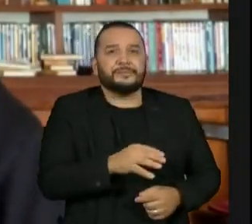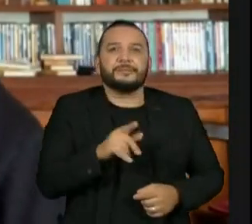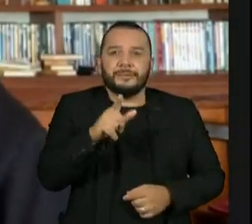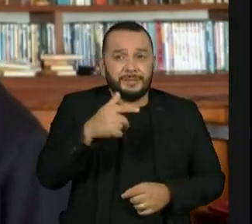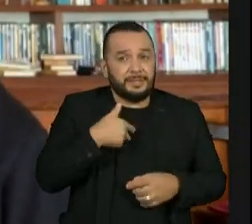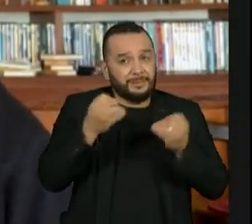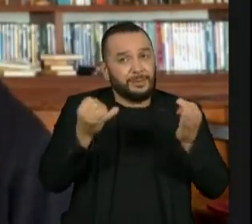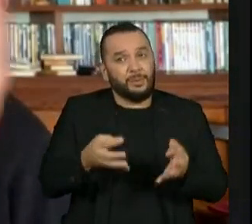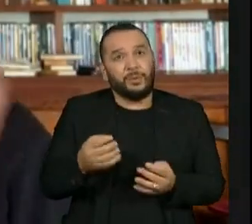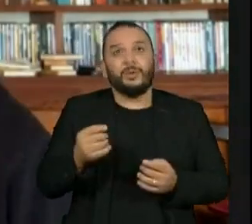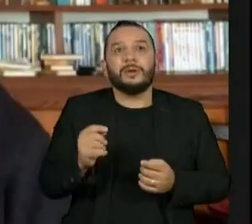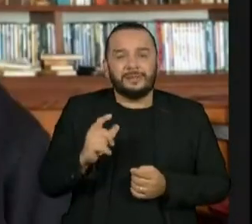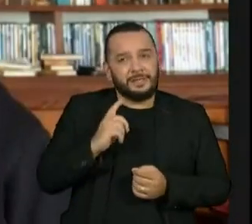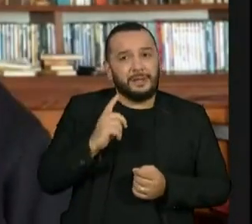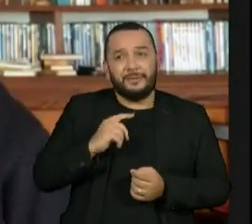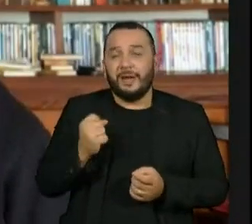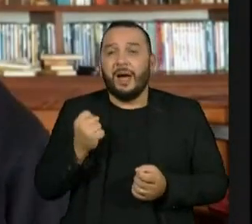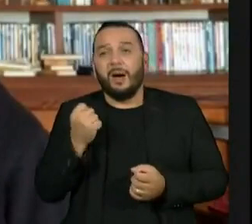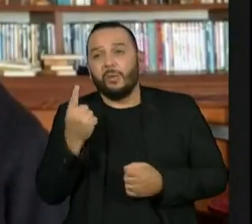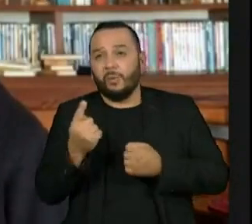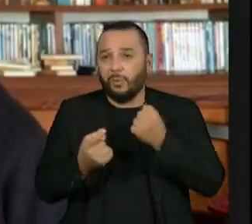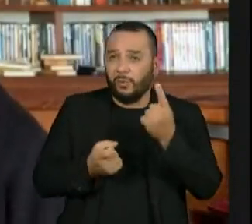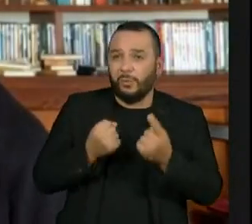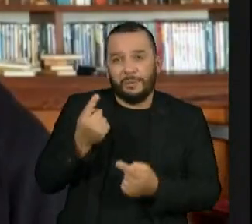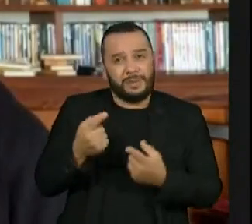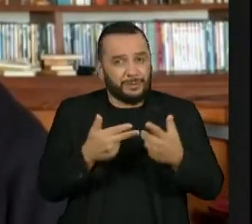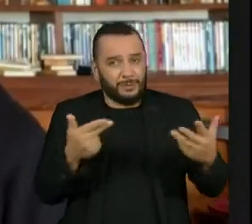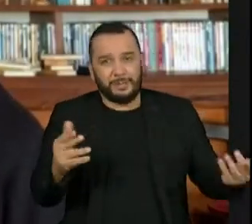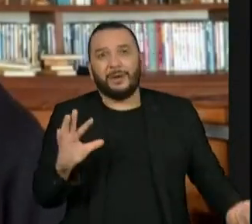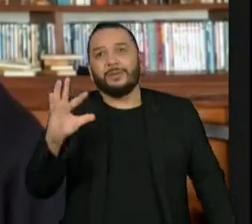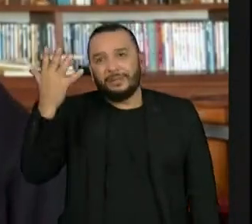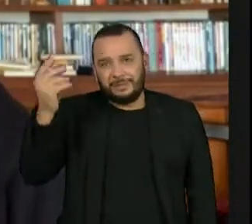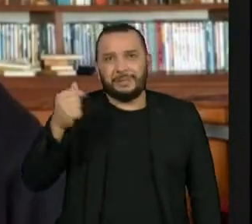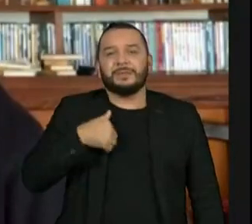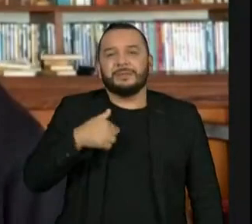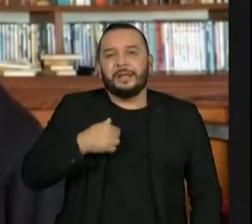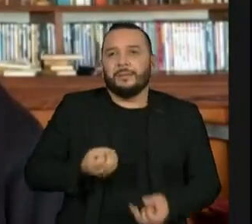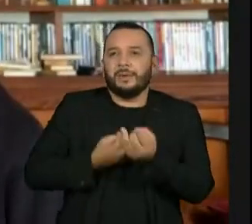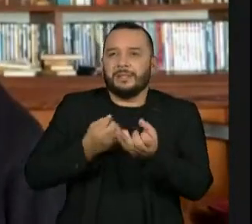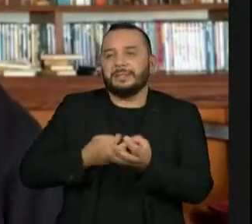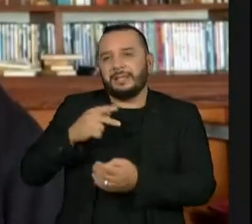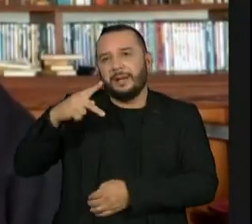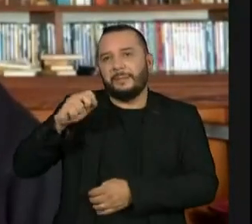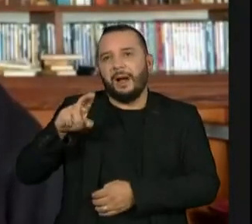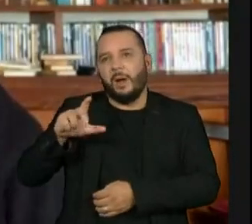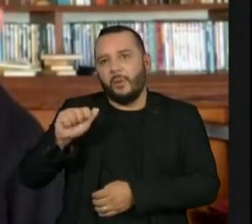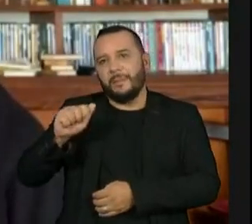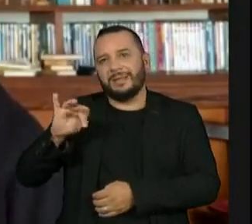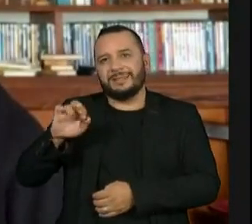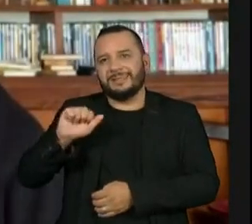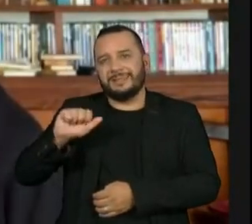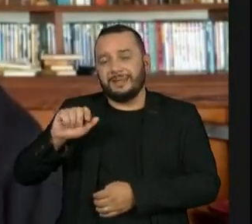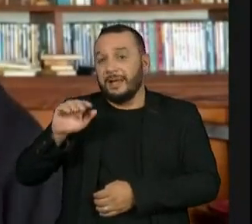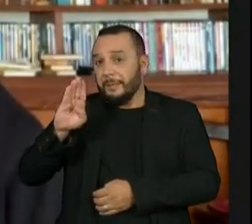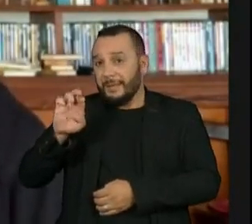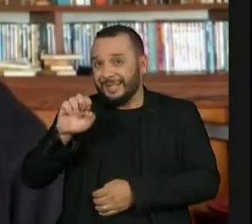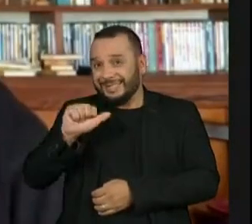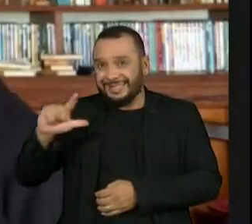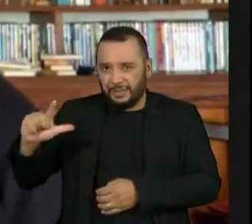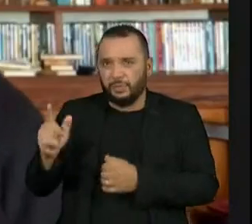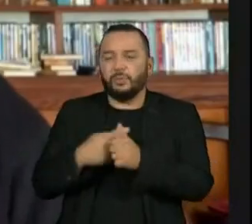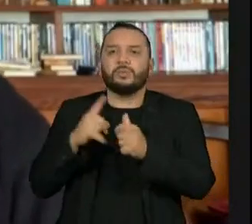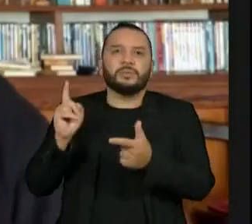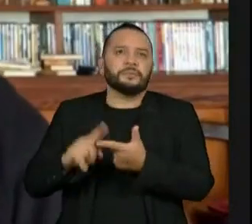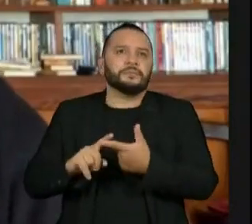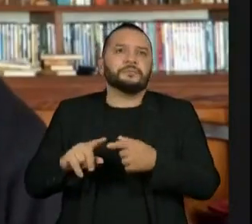da semana, né? Você citou essas coisas extraordinárias que aconteceram, né? Poesia Pau-Brasil, da Antropofagia, Macunaíma, etc., né?